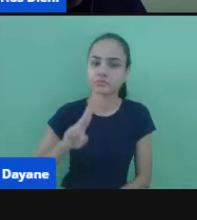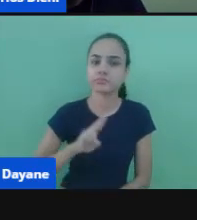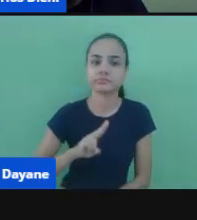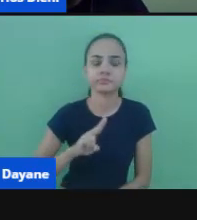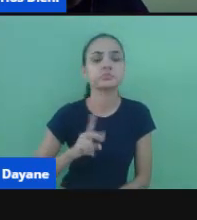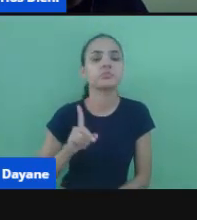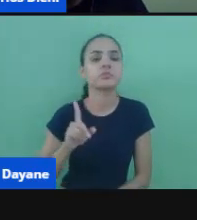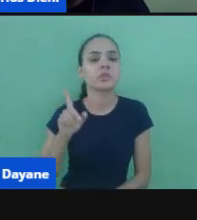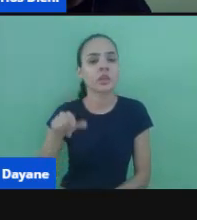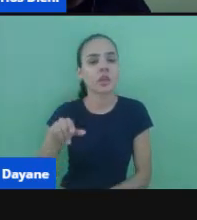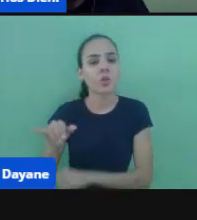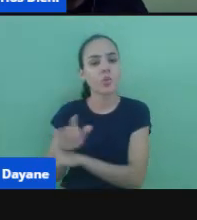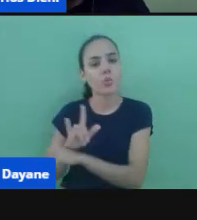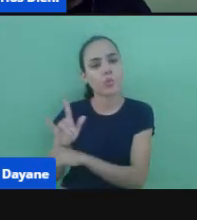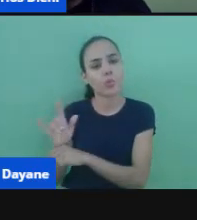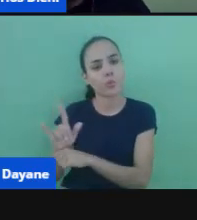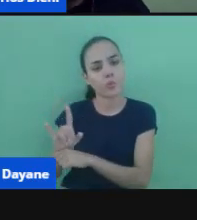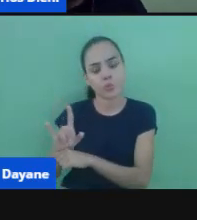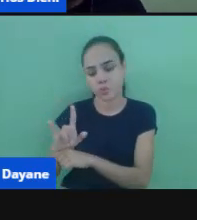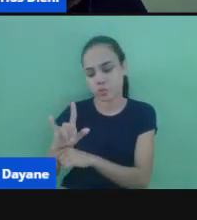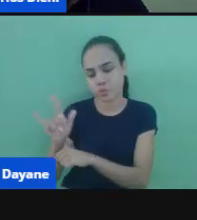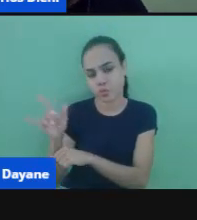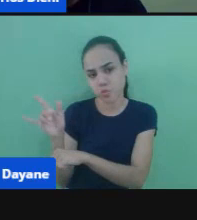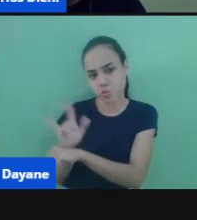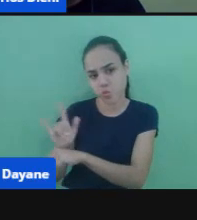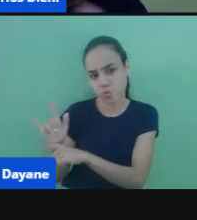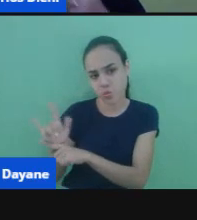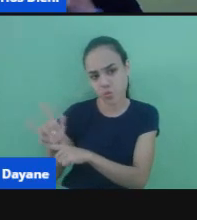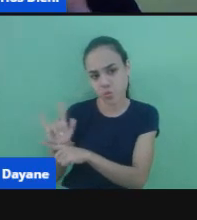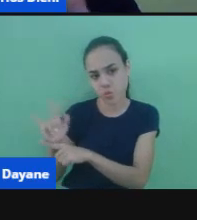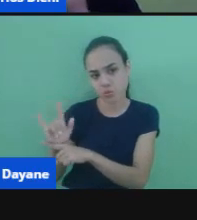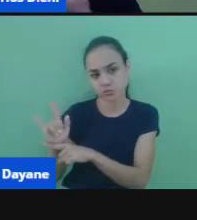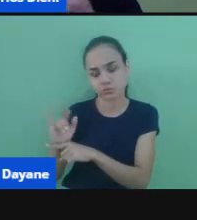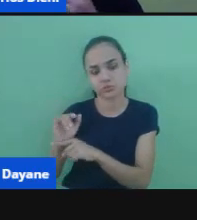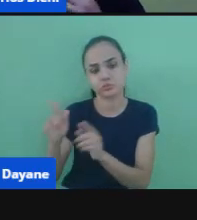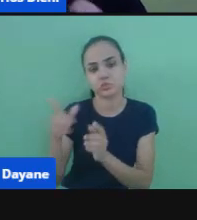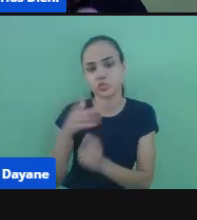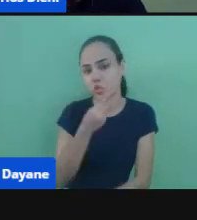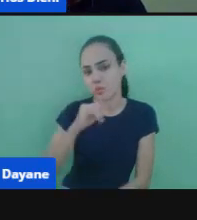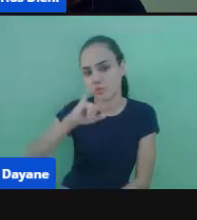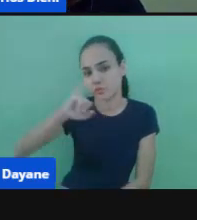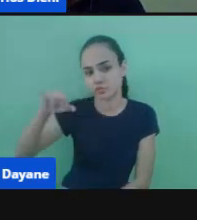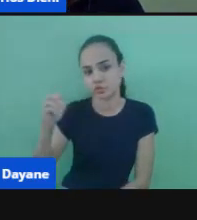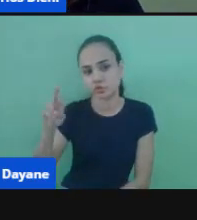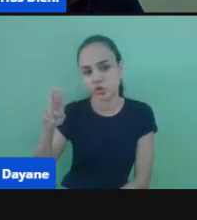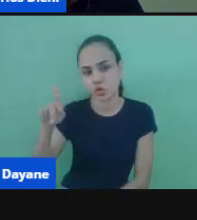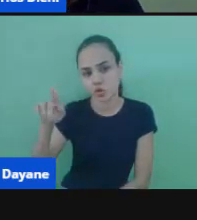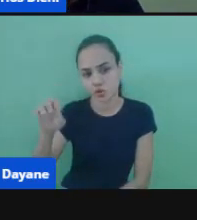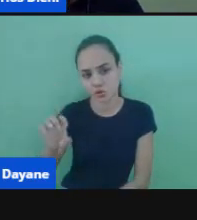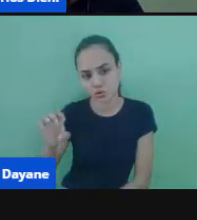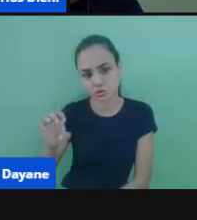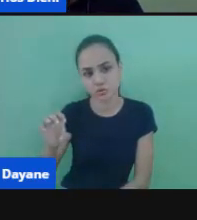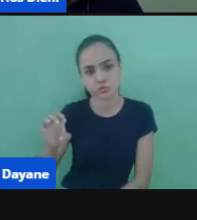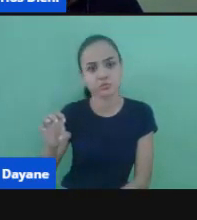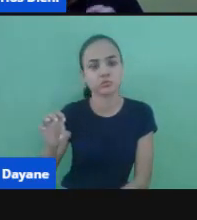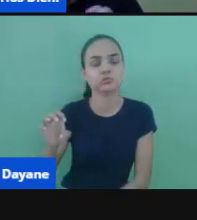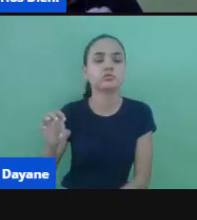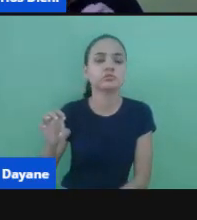Furtado, é um corto experimental dele. Então, ele primeiro ele